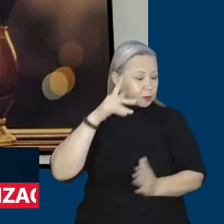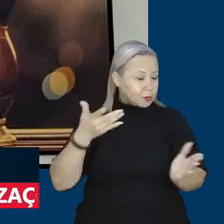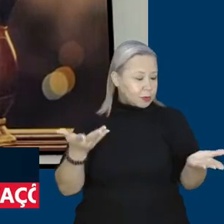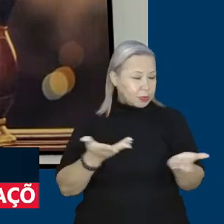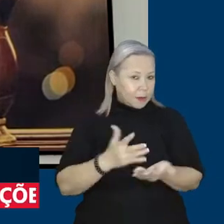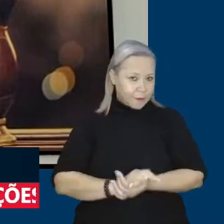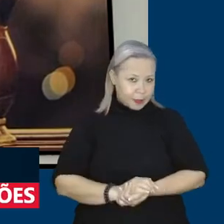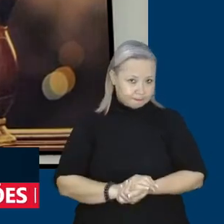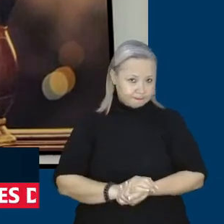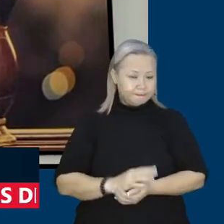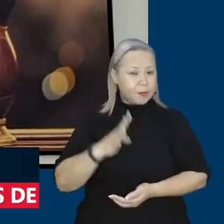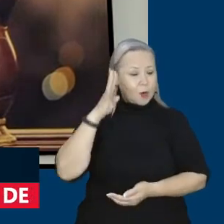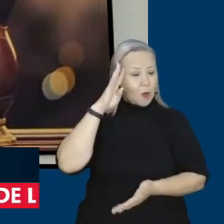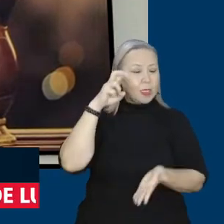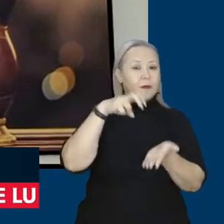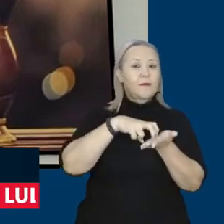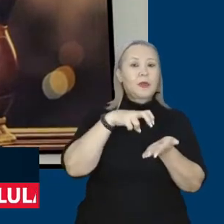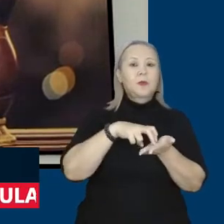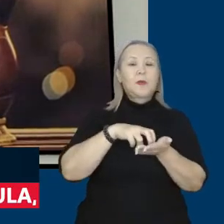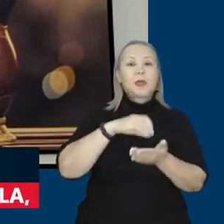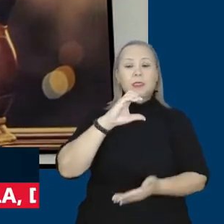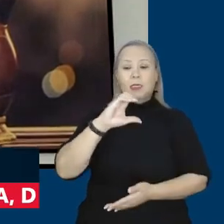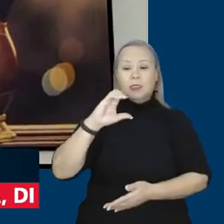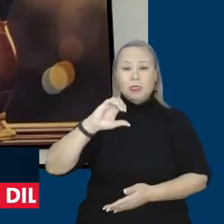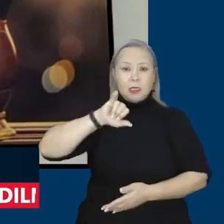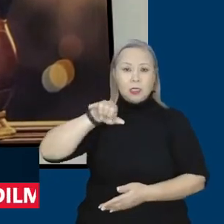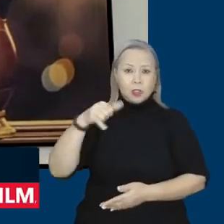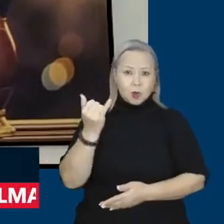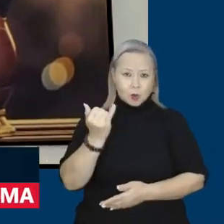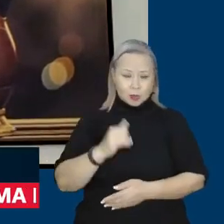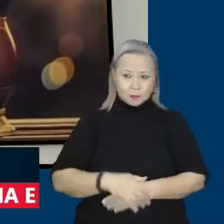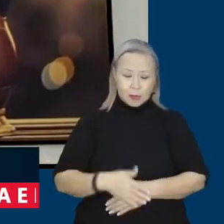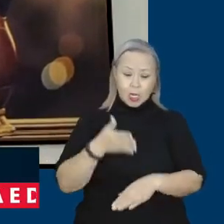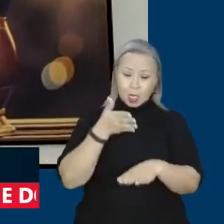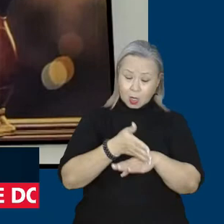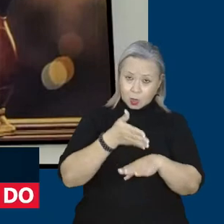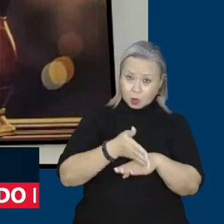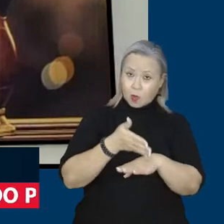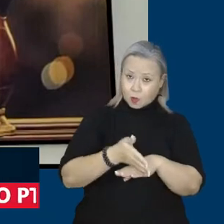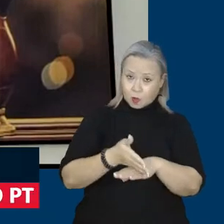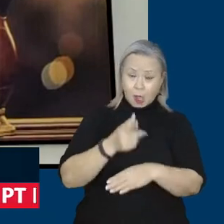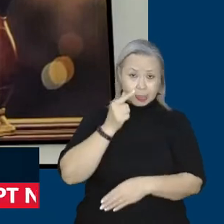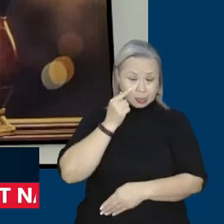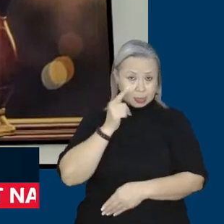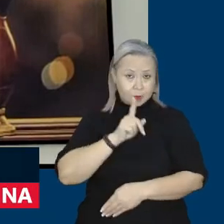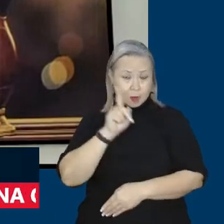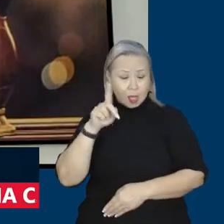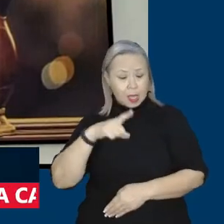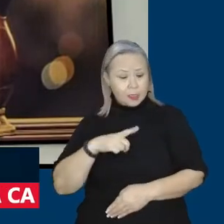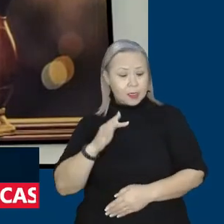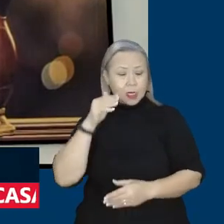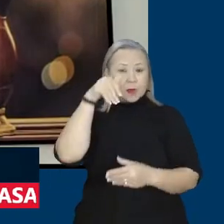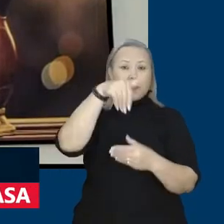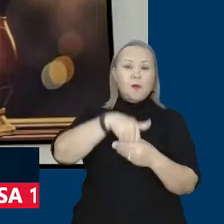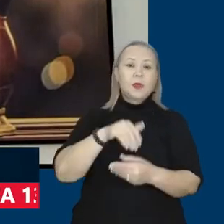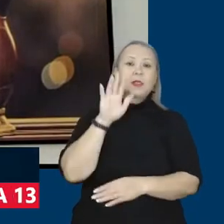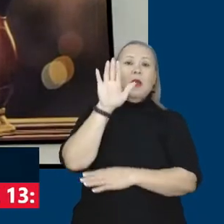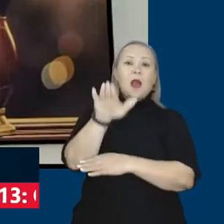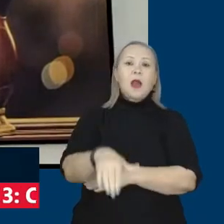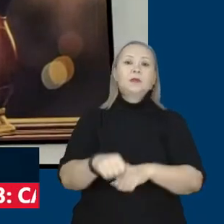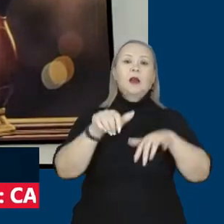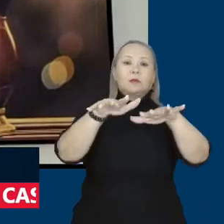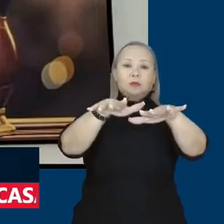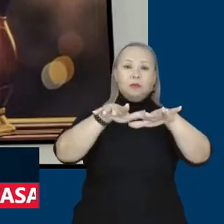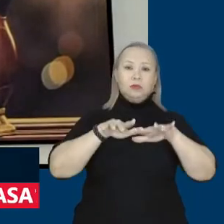quarta-feira de manhã ccj eu inclusive faço parte lá e teremos a votação à tarde no